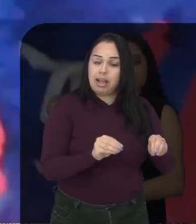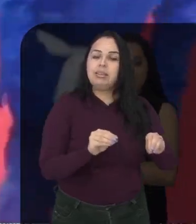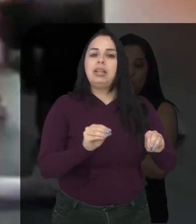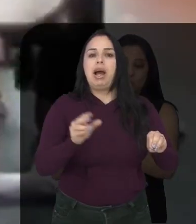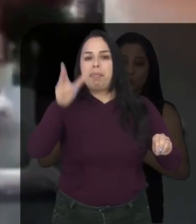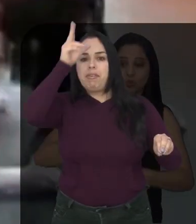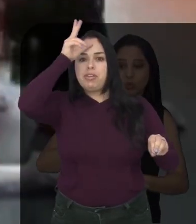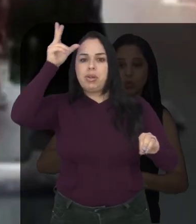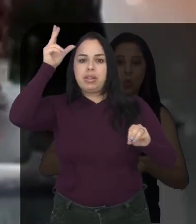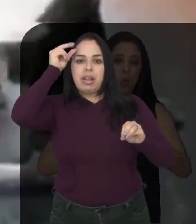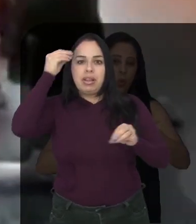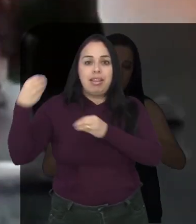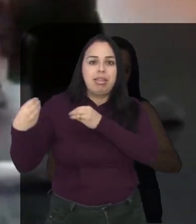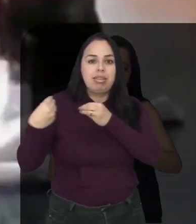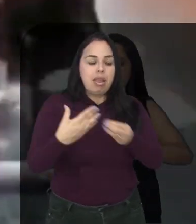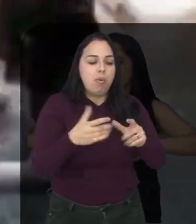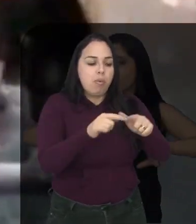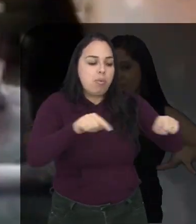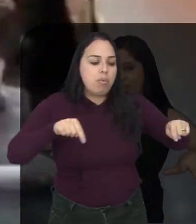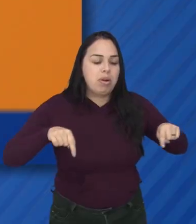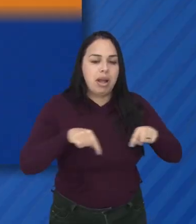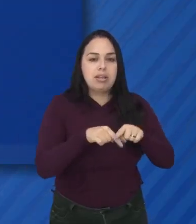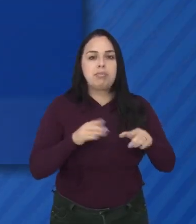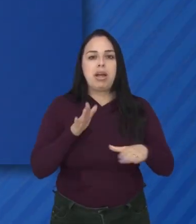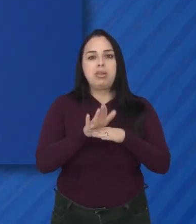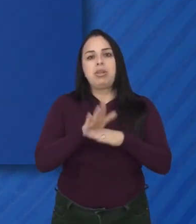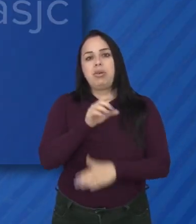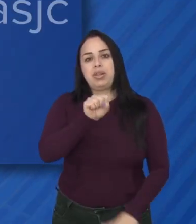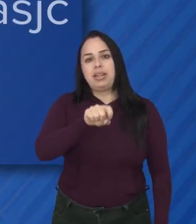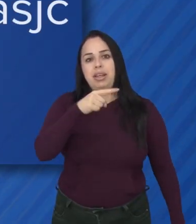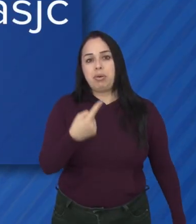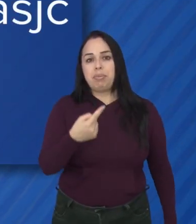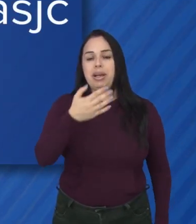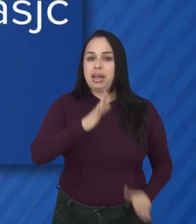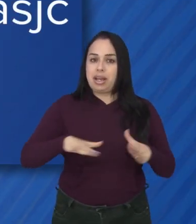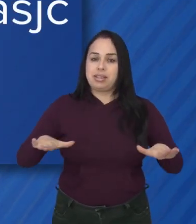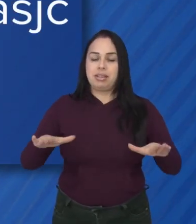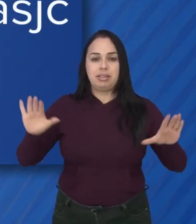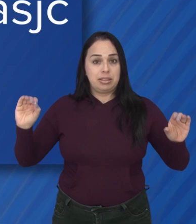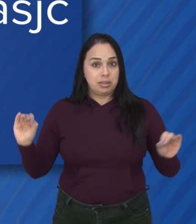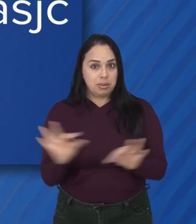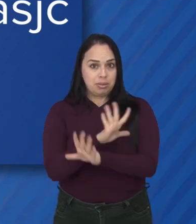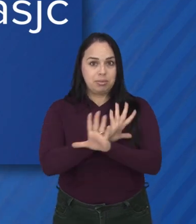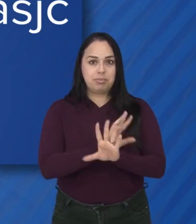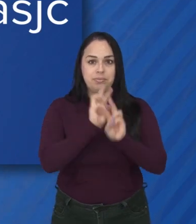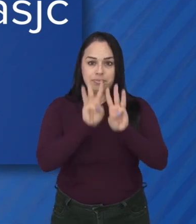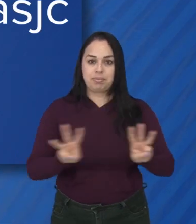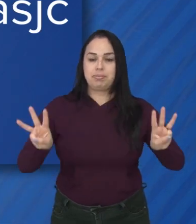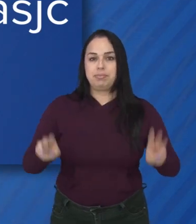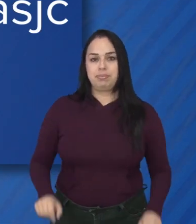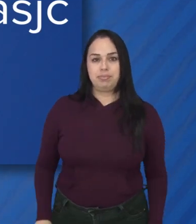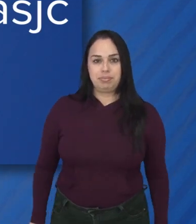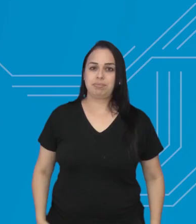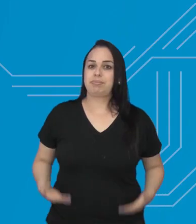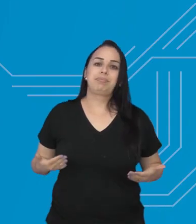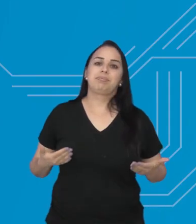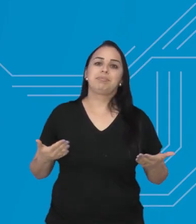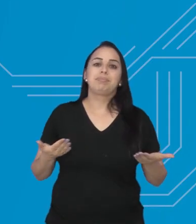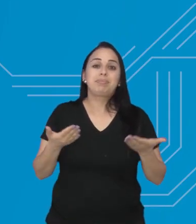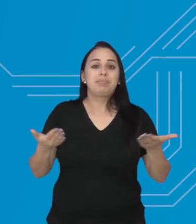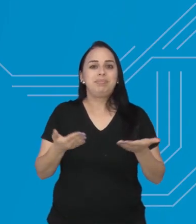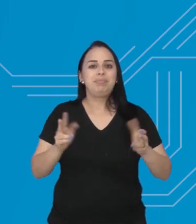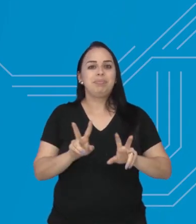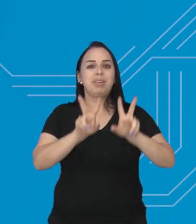para atender 81 crianças. A sessão na íntegra você confere no nosso canal do YouTube.